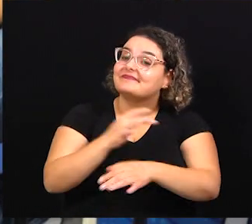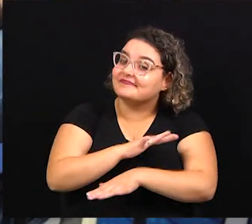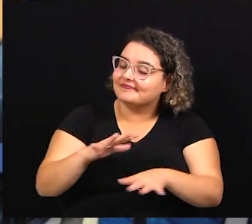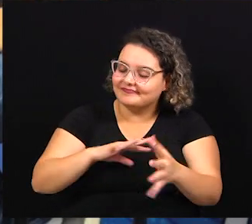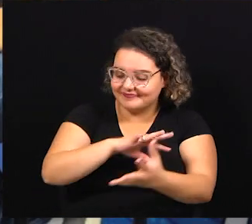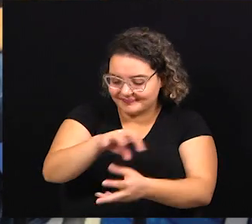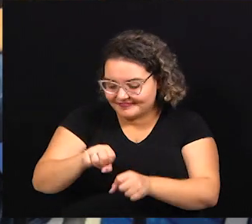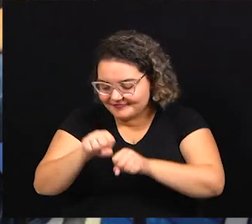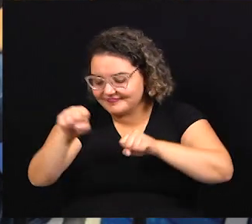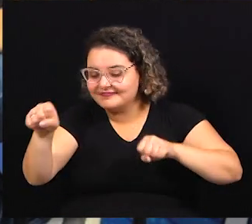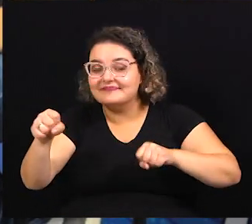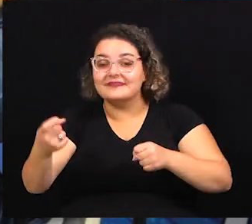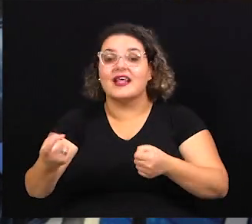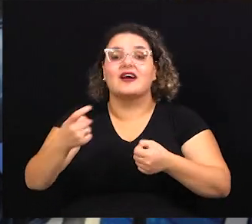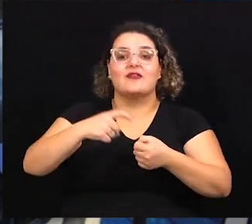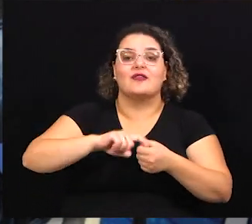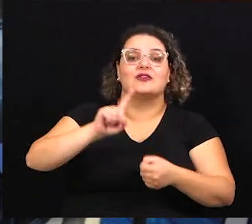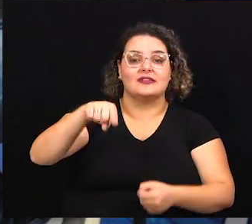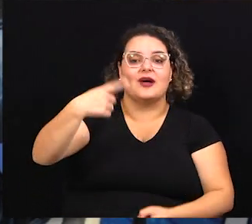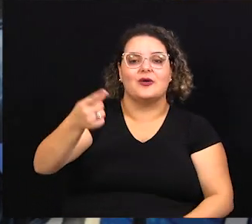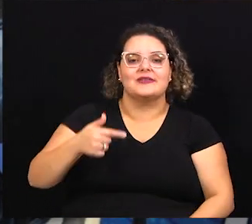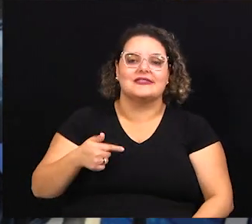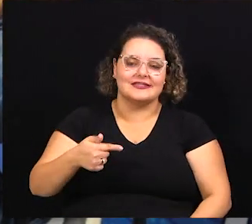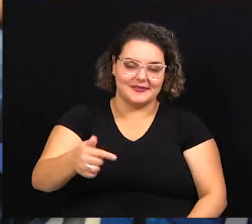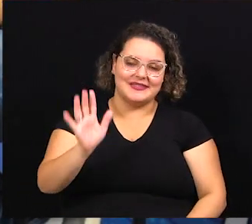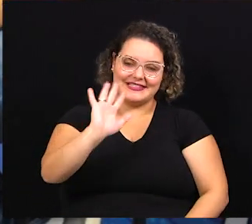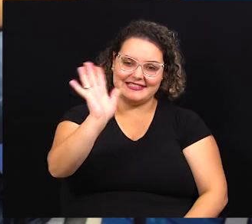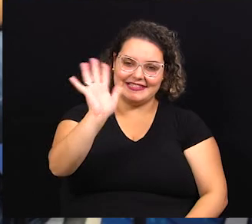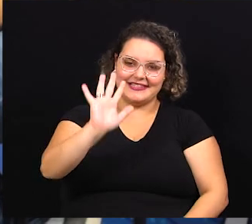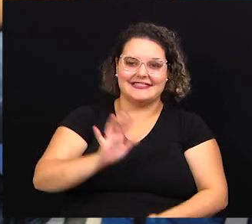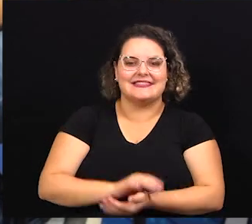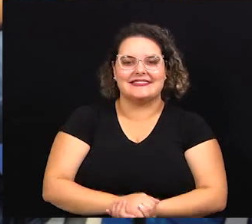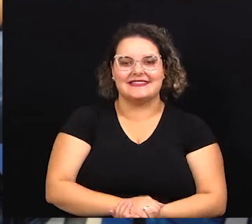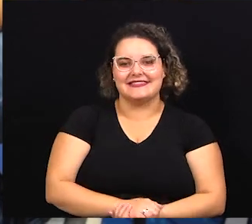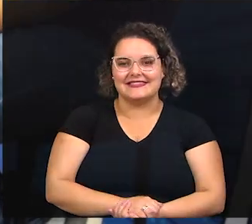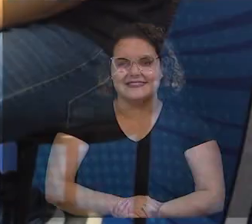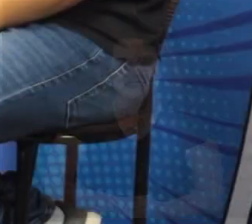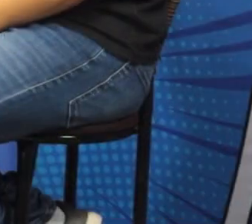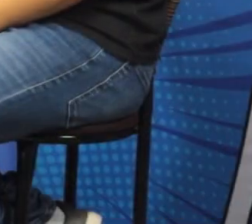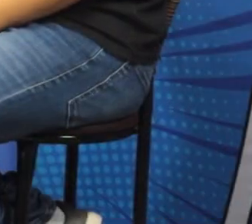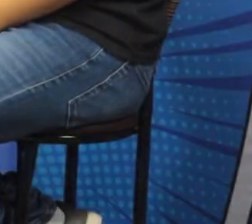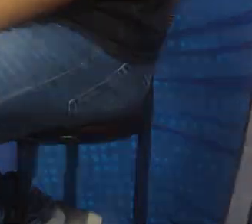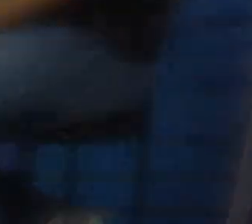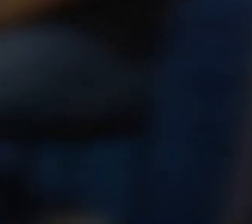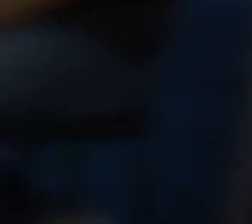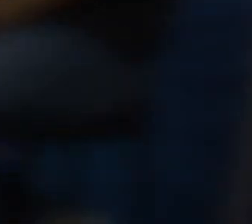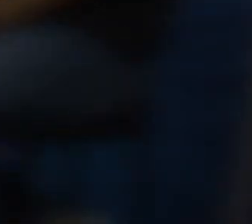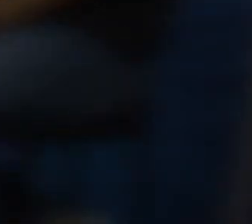Ponto final no Universo Épico e a gente volta, claro, na próxima semana. Tchau, tchau.